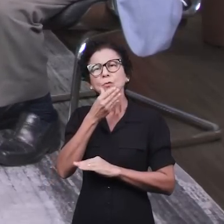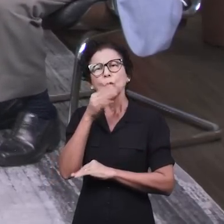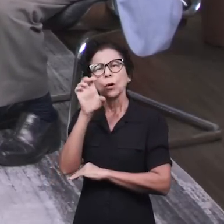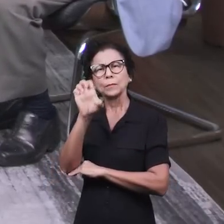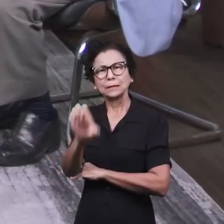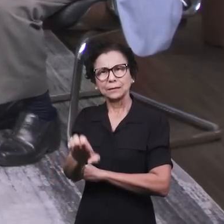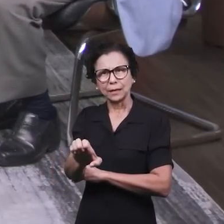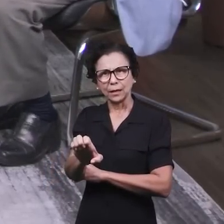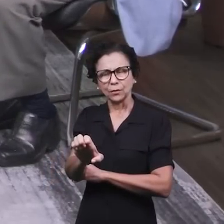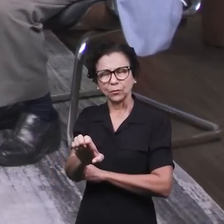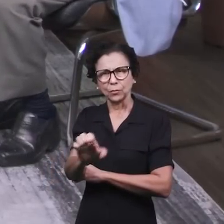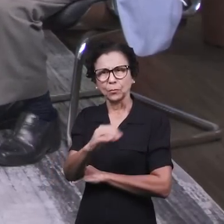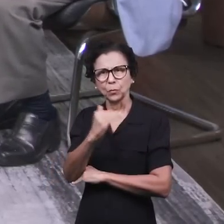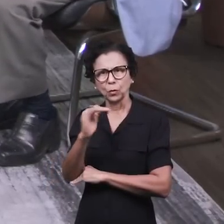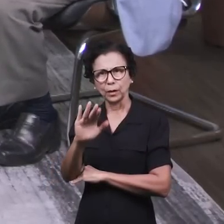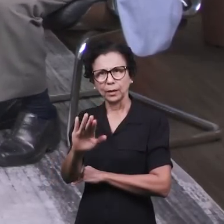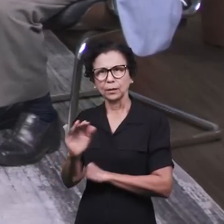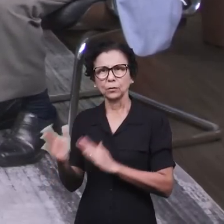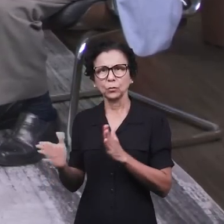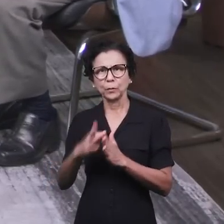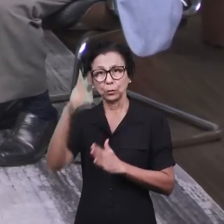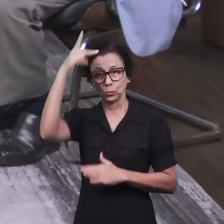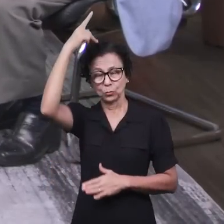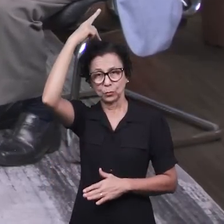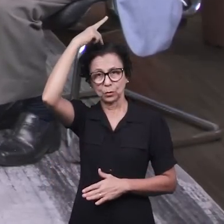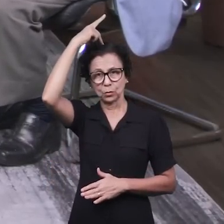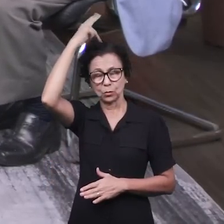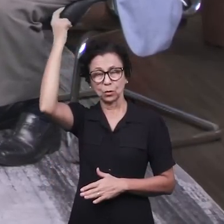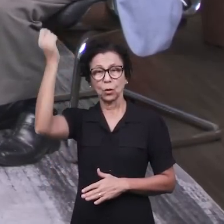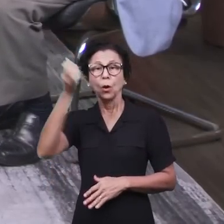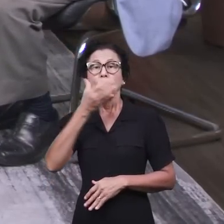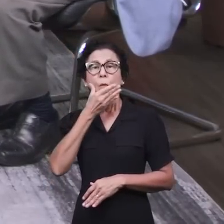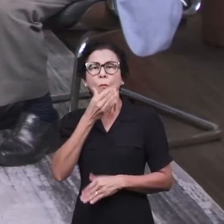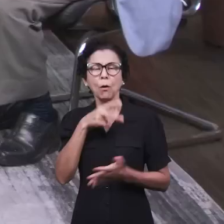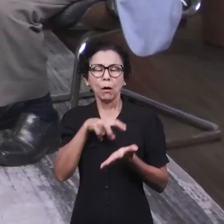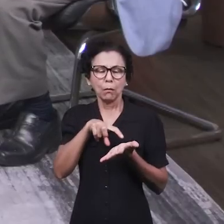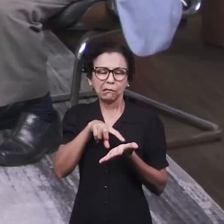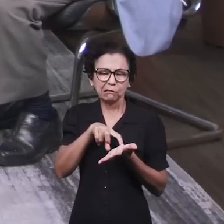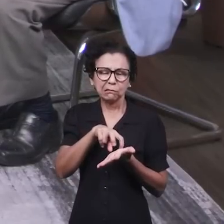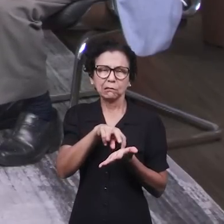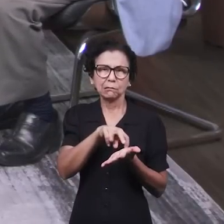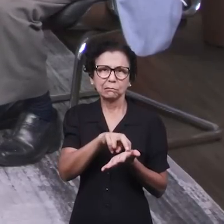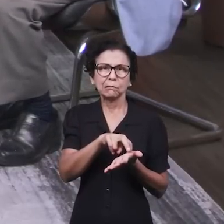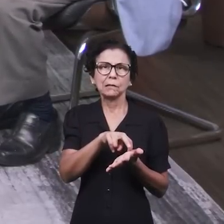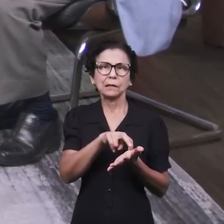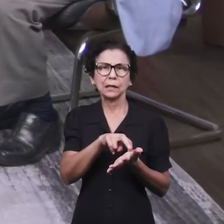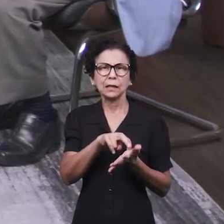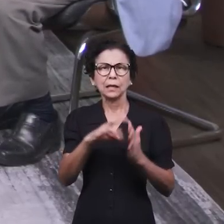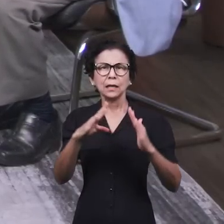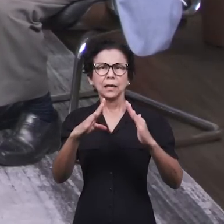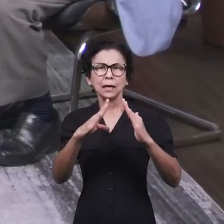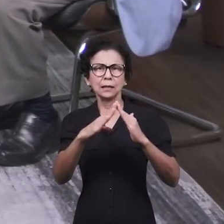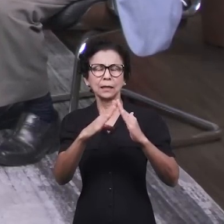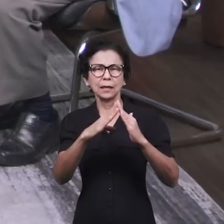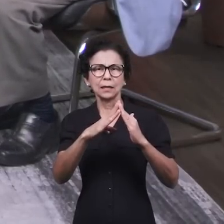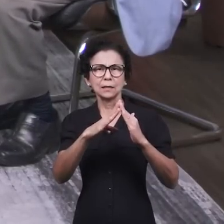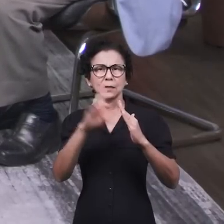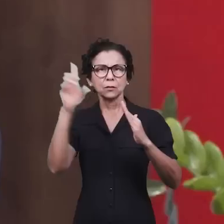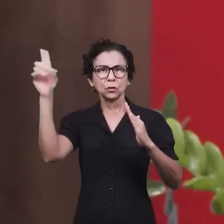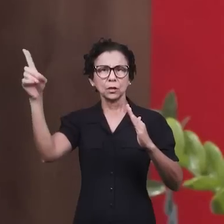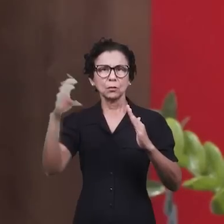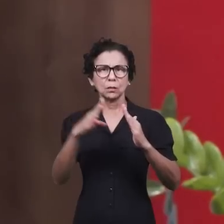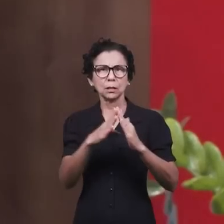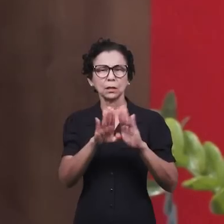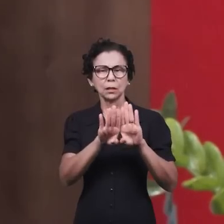de Estevão, Sim. Logo depois do Pentecostes, o coxo foi curado à porta do templo. Sim. Pedro e João